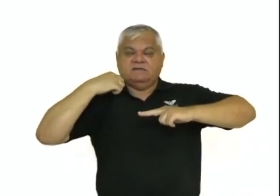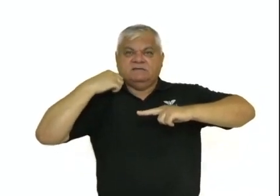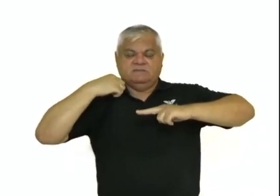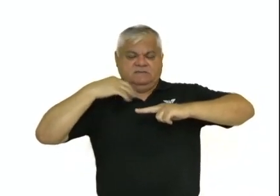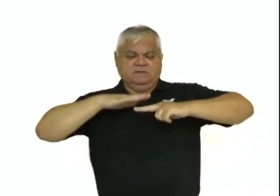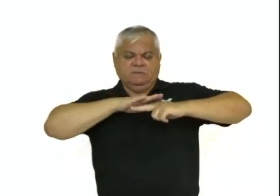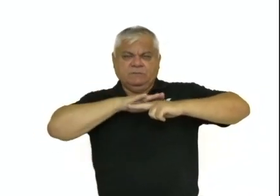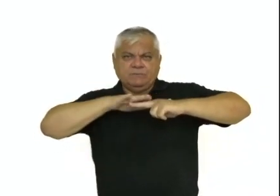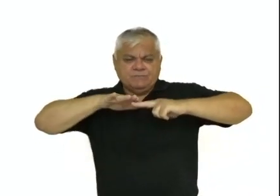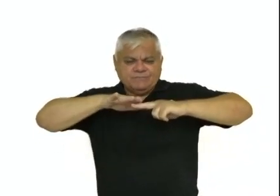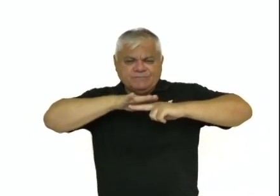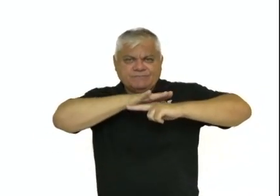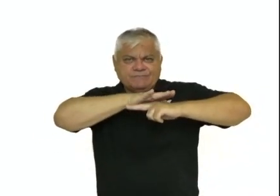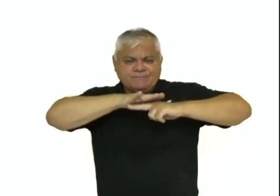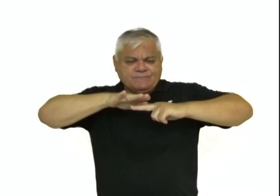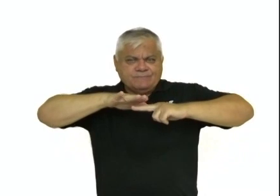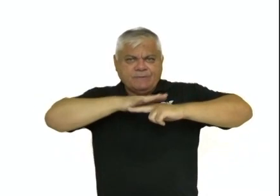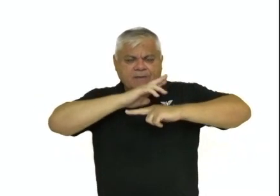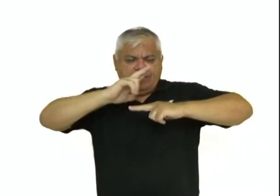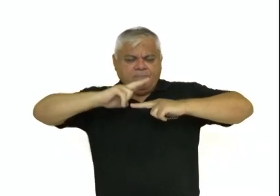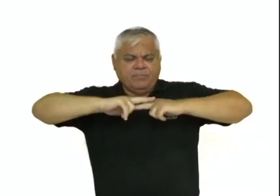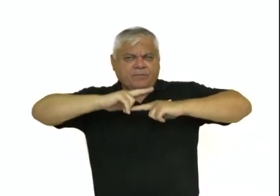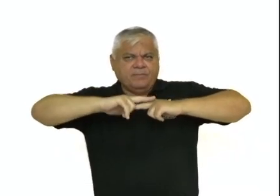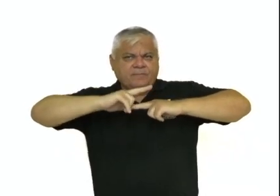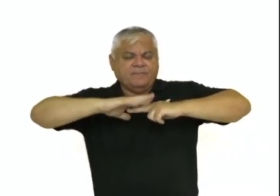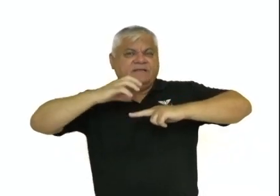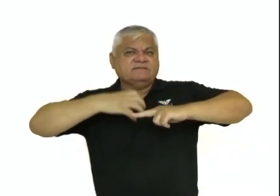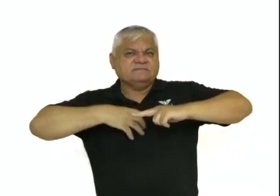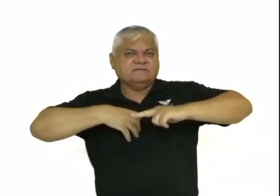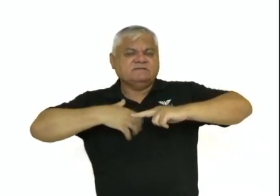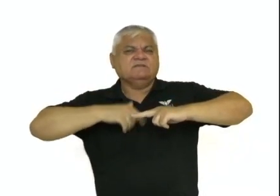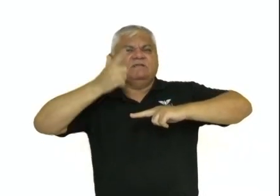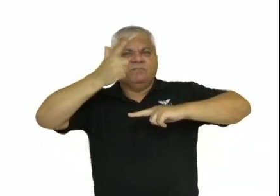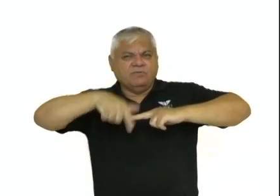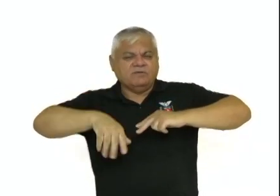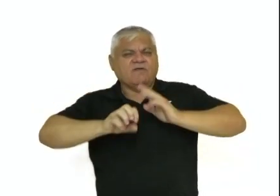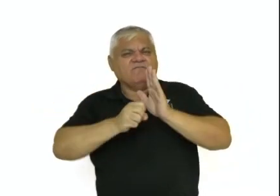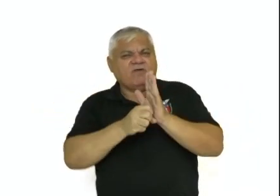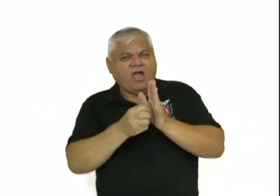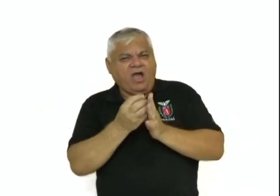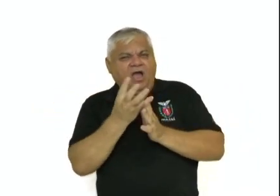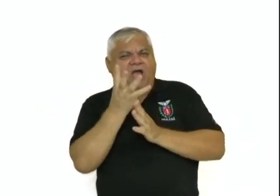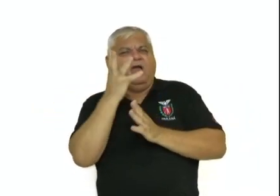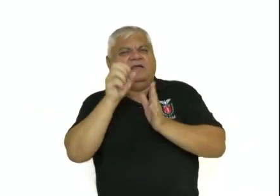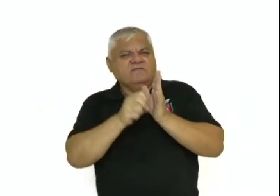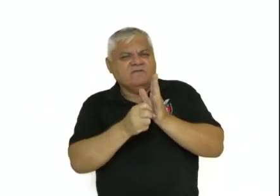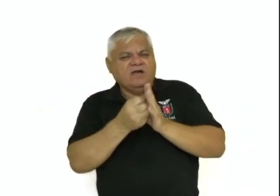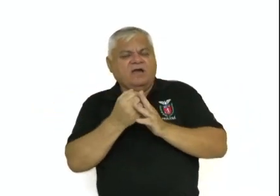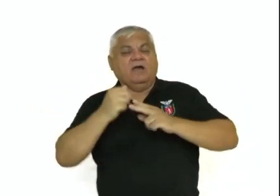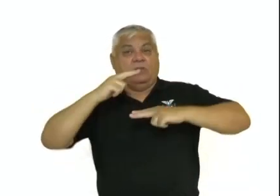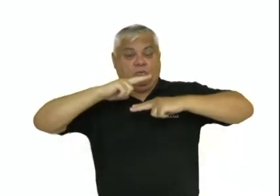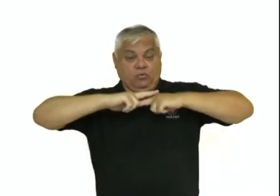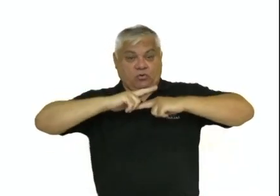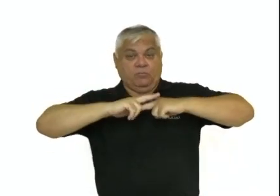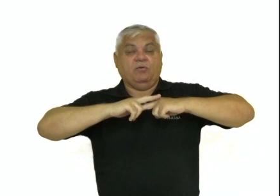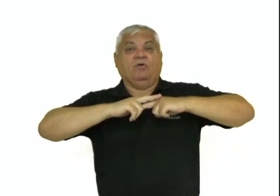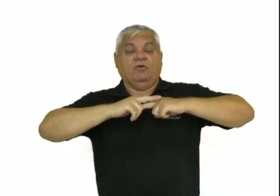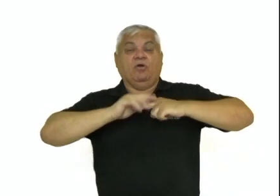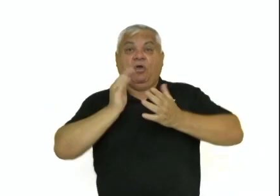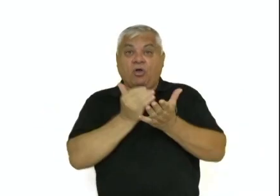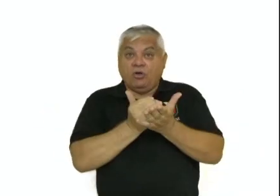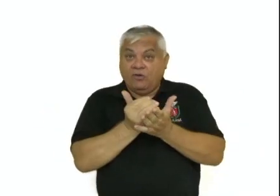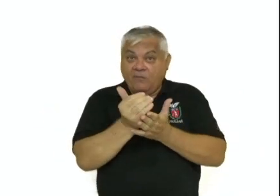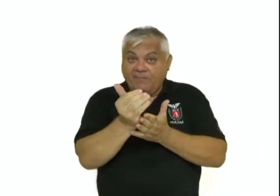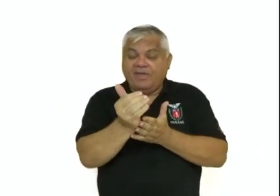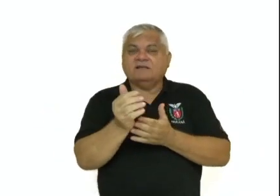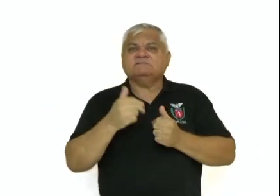perceber as diferenças entre esses contatos. Repita o mesmo em ambas as superfícies do seu corpo. Retorne à posição inicial